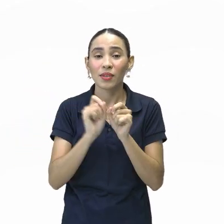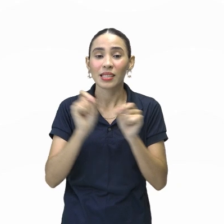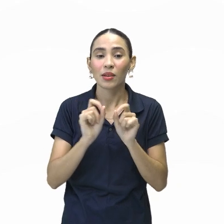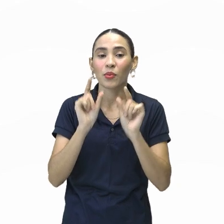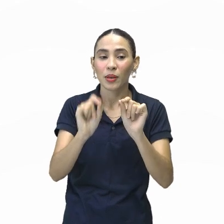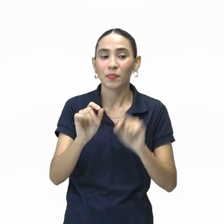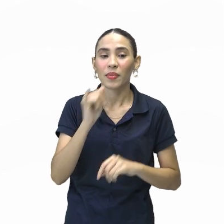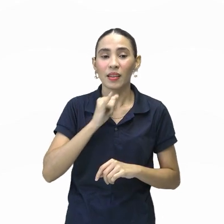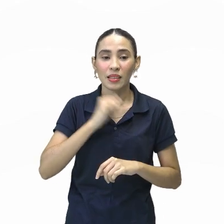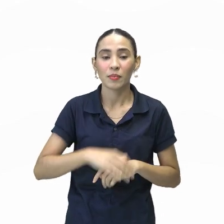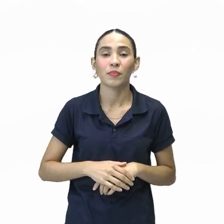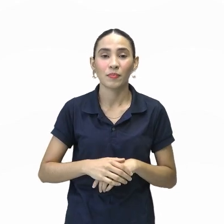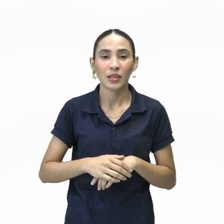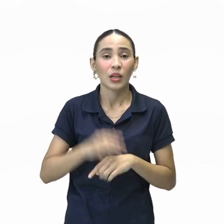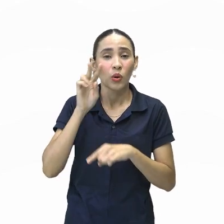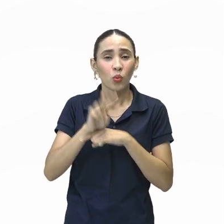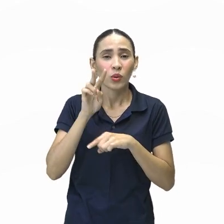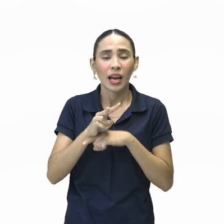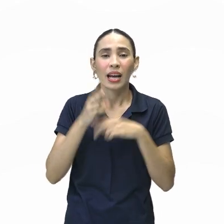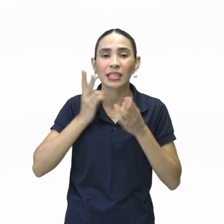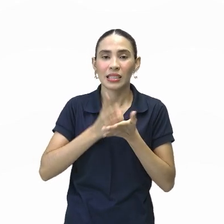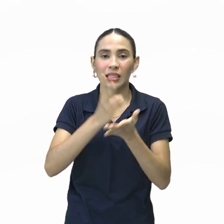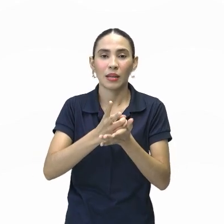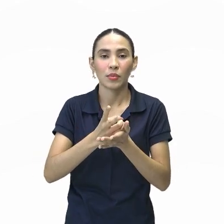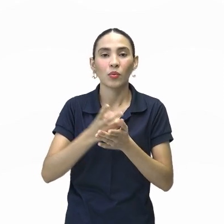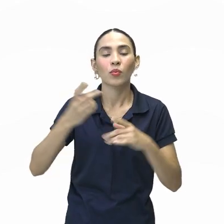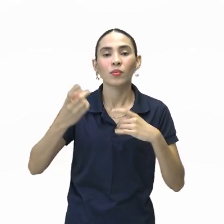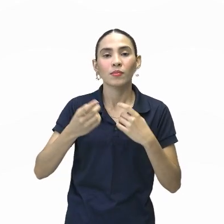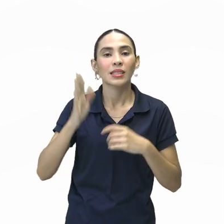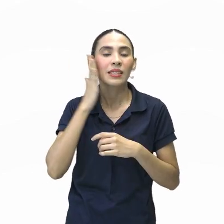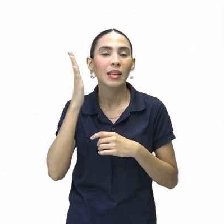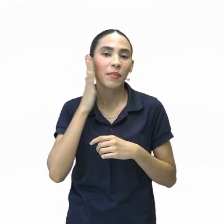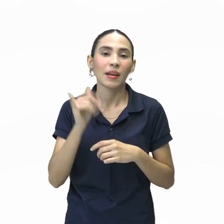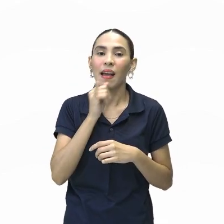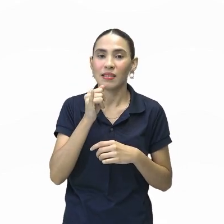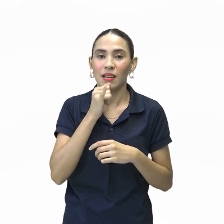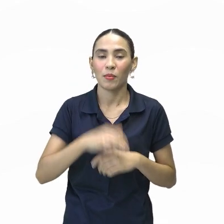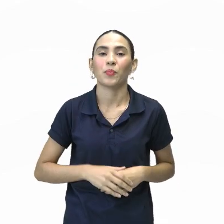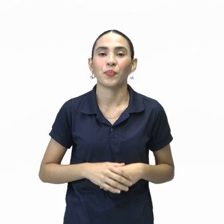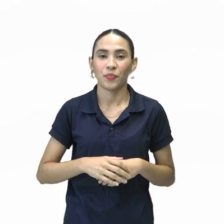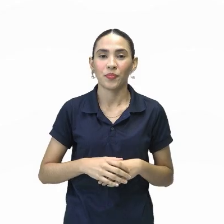aí, preventivos para descobrir, né, para diagnosticar essas